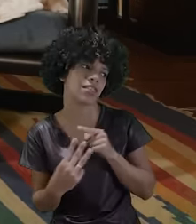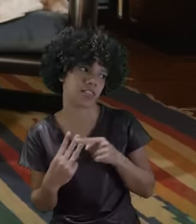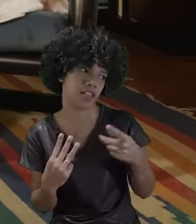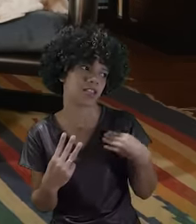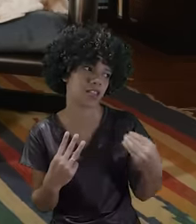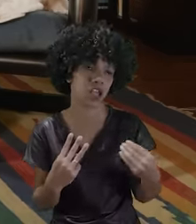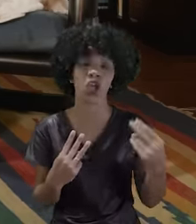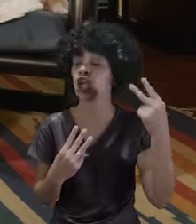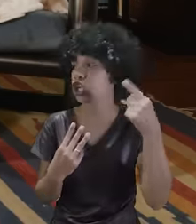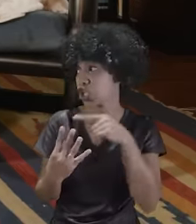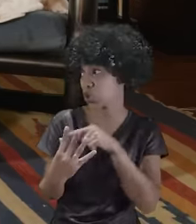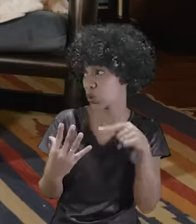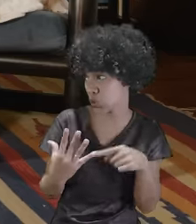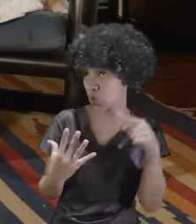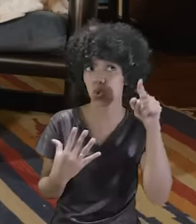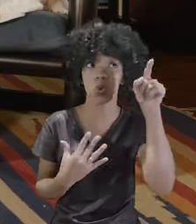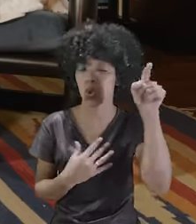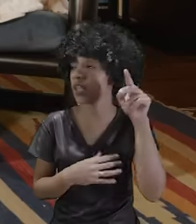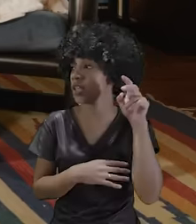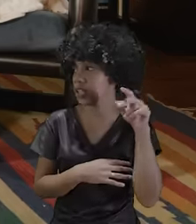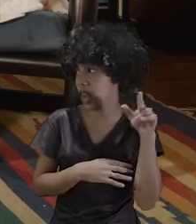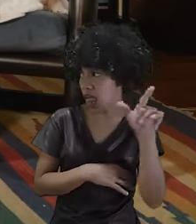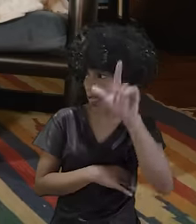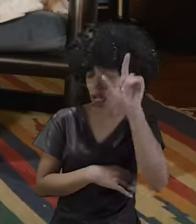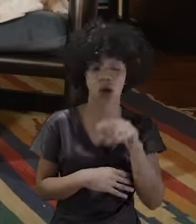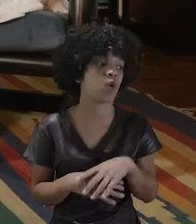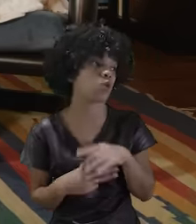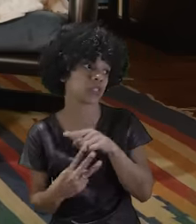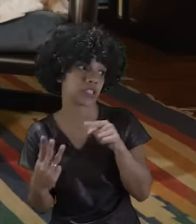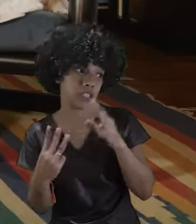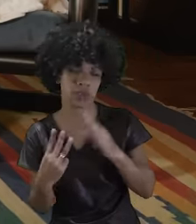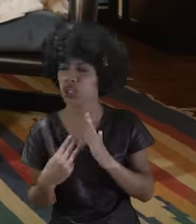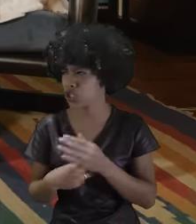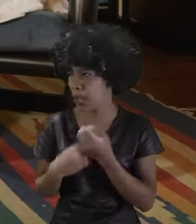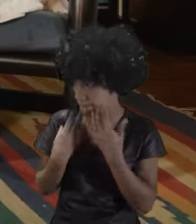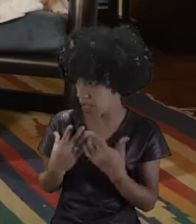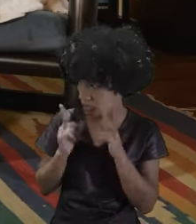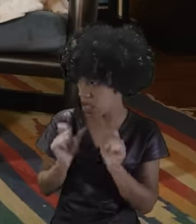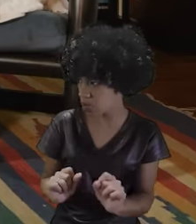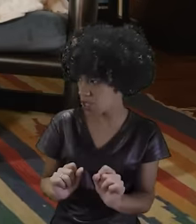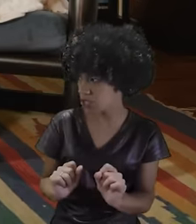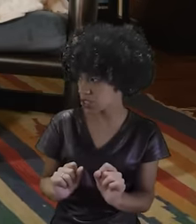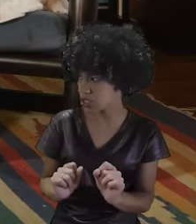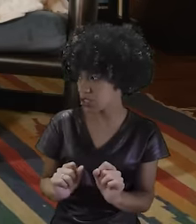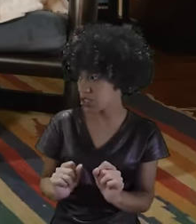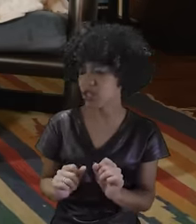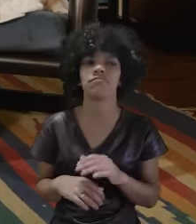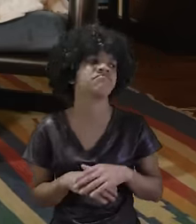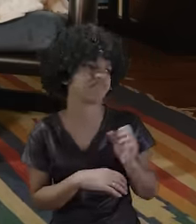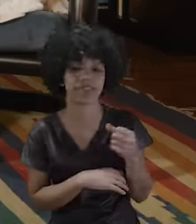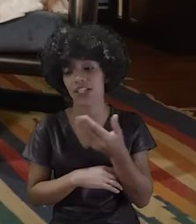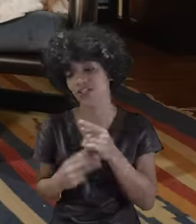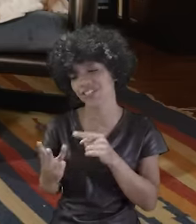três liberações que ficaram os três são brasileiros que já falam bem os treino ele